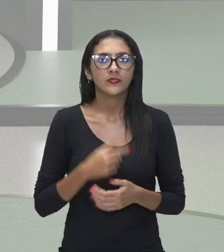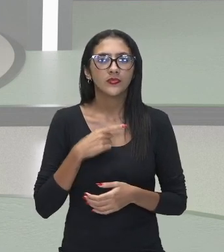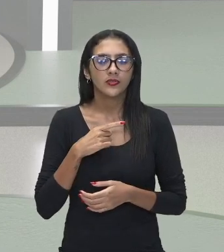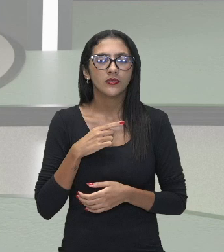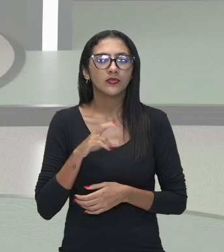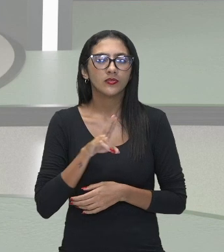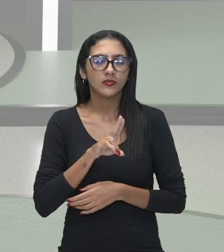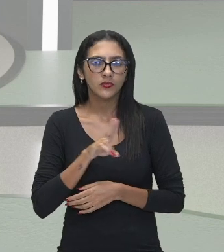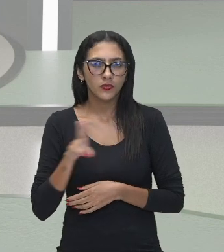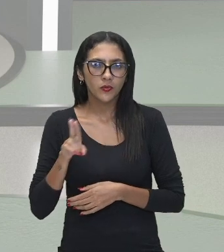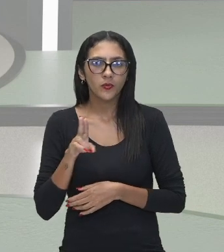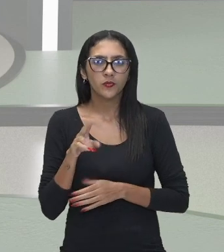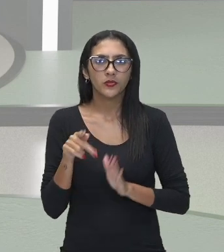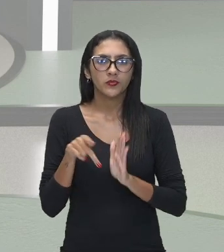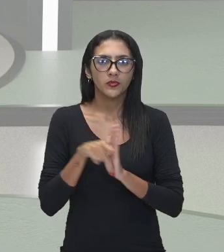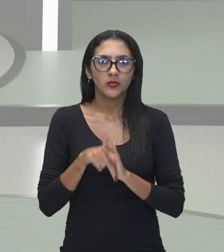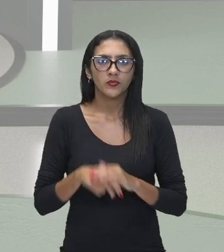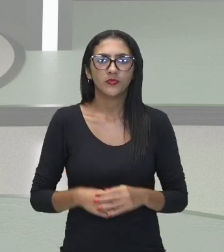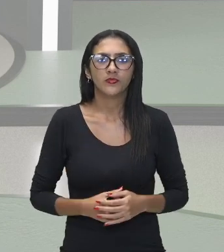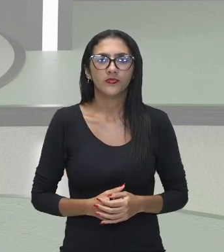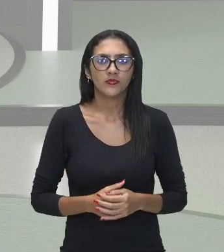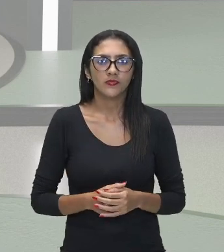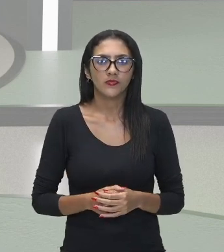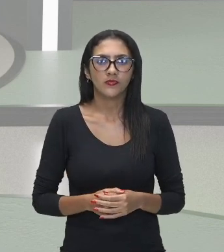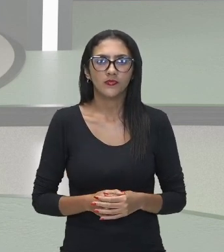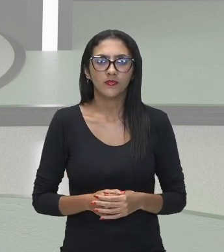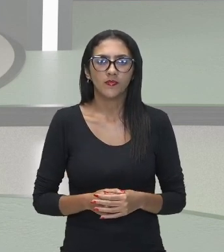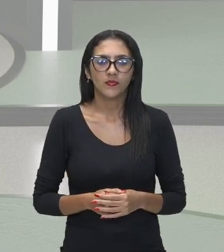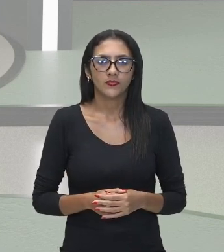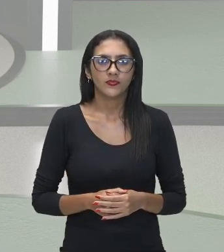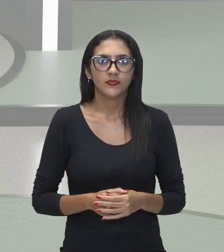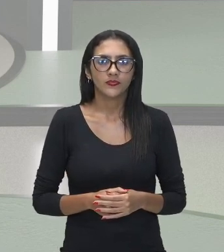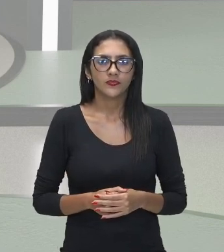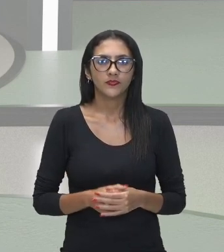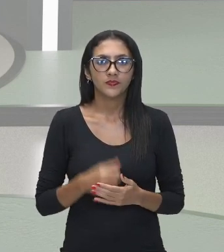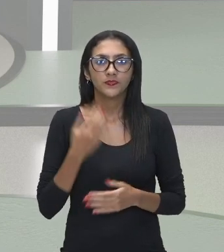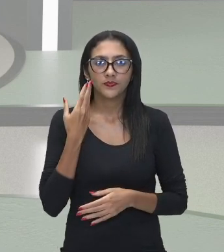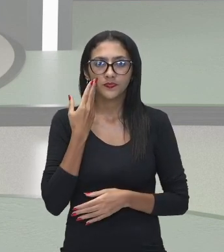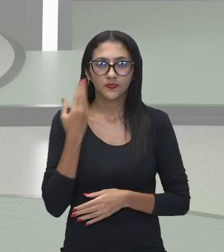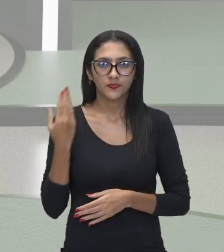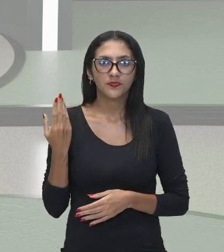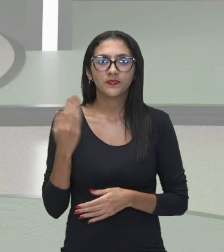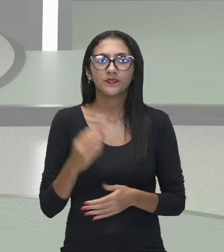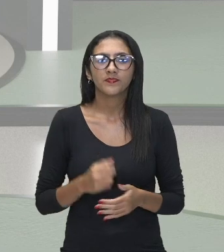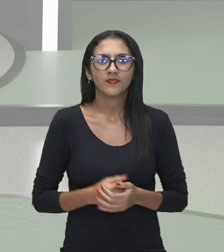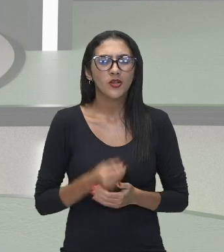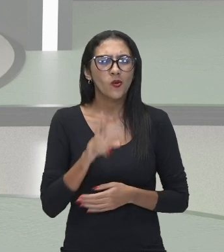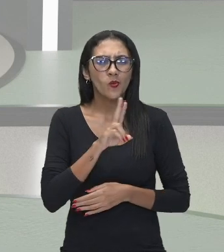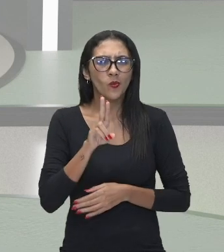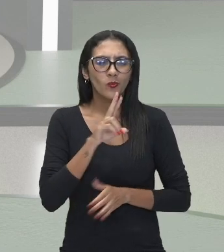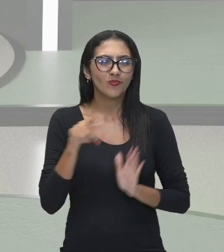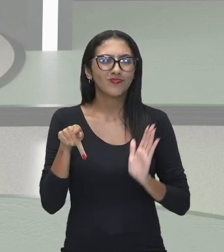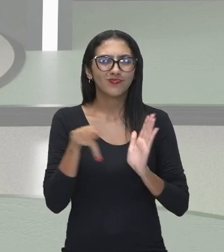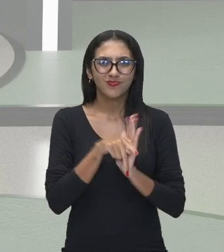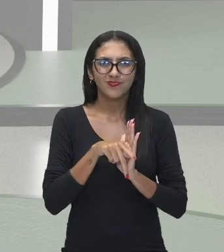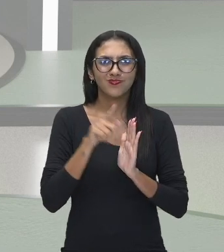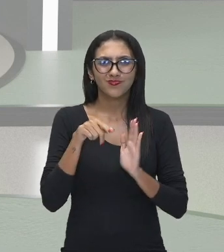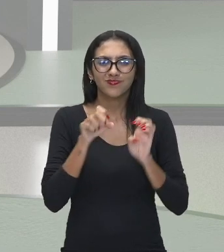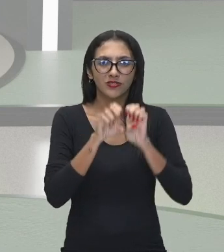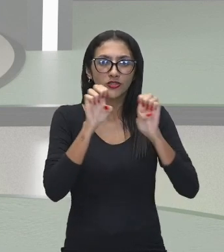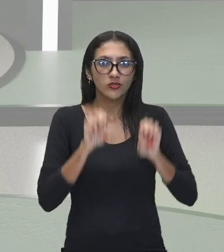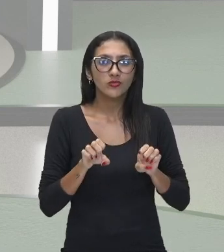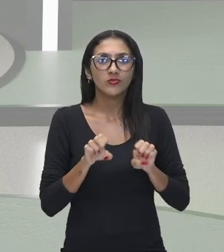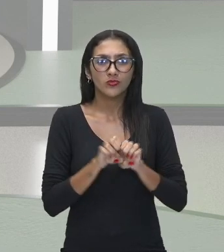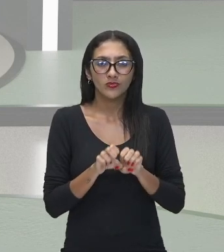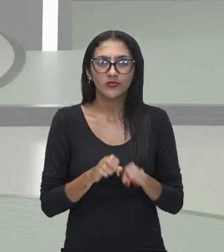2-metil-but 1,3-dieno. Observem aqui nessa próxima imagem, nessa próxima cartela. Tá aqui, ó. Essa é a nomenclatura